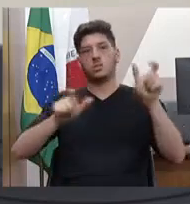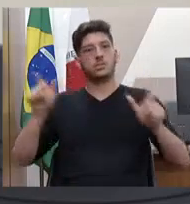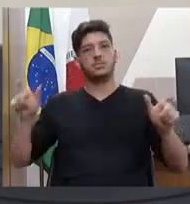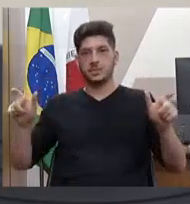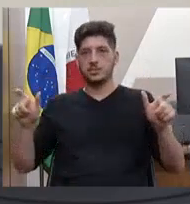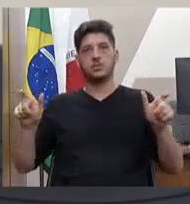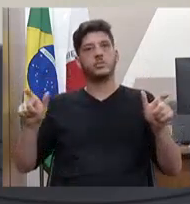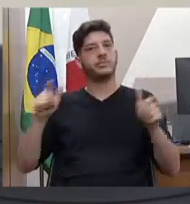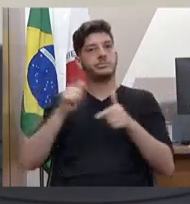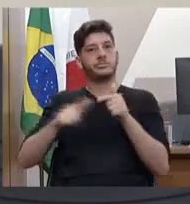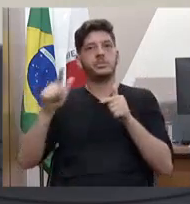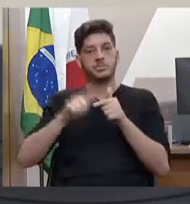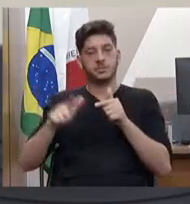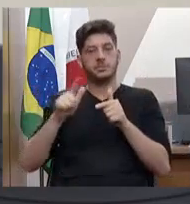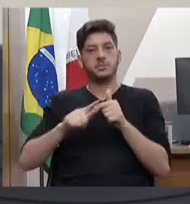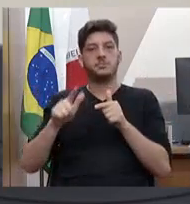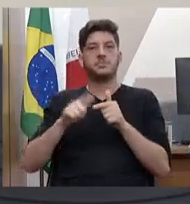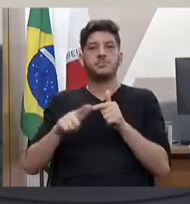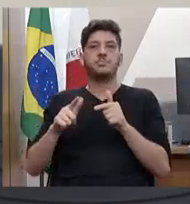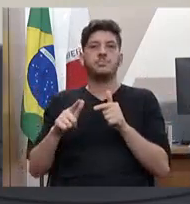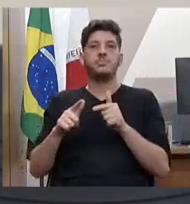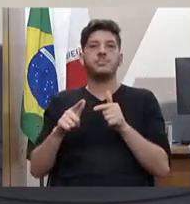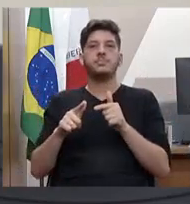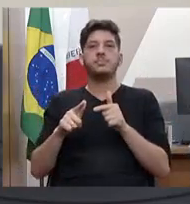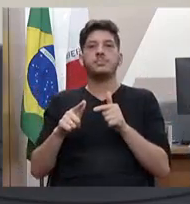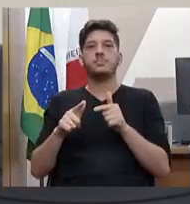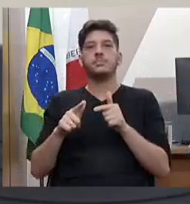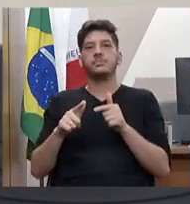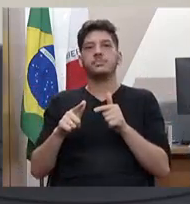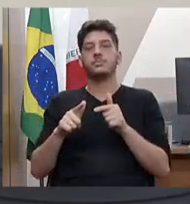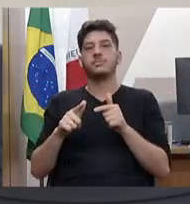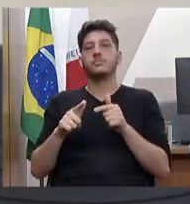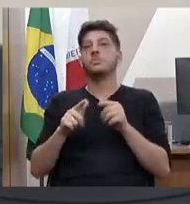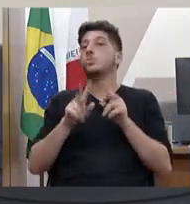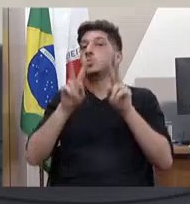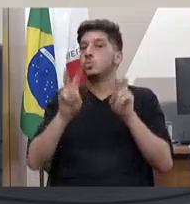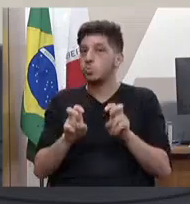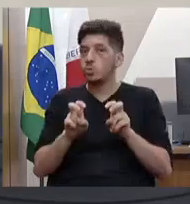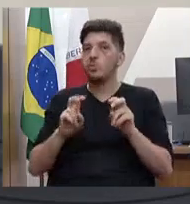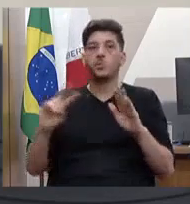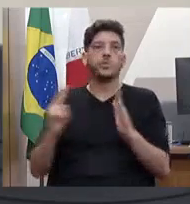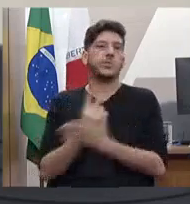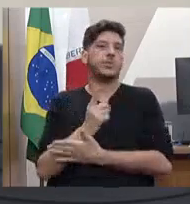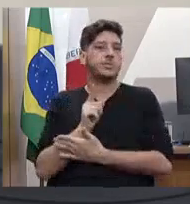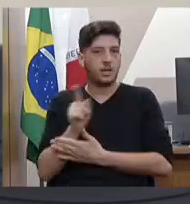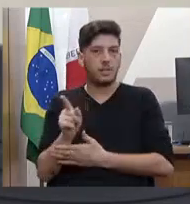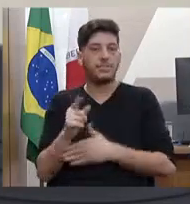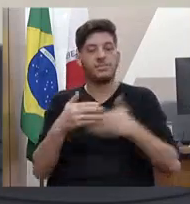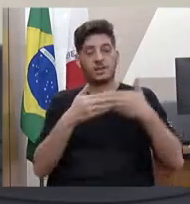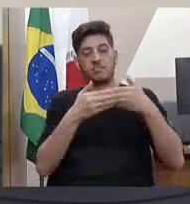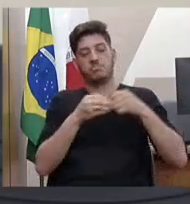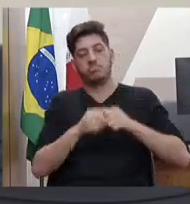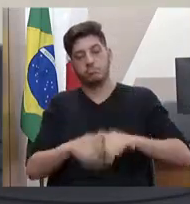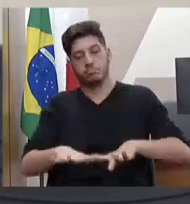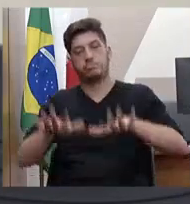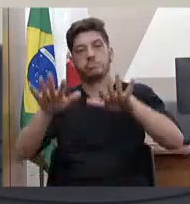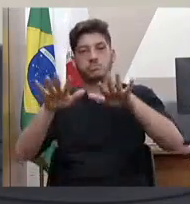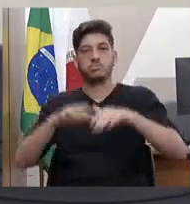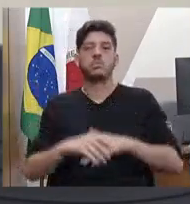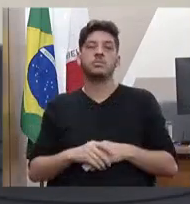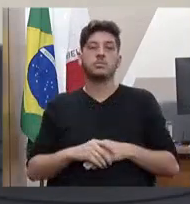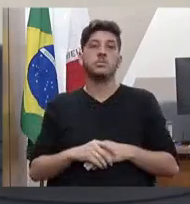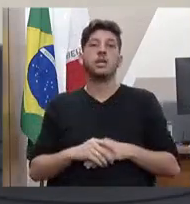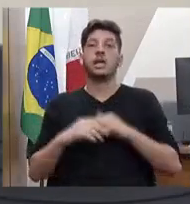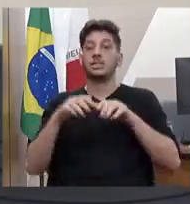que tava com problema com relação a essa situação a lama invisível as